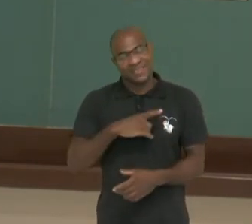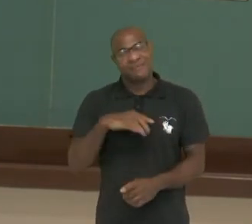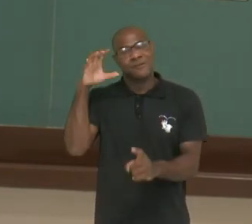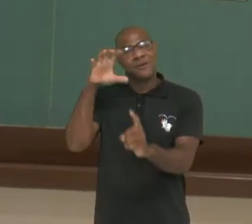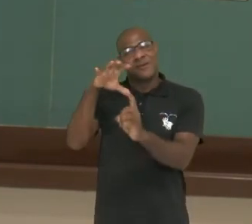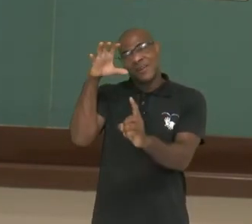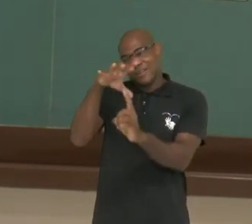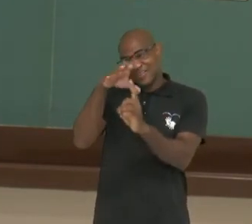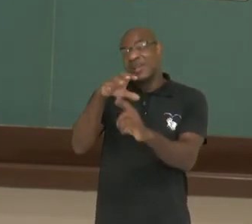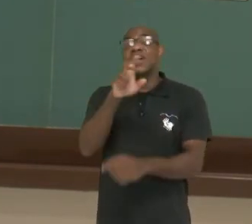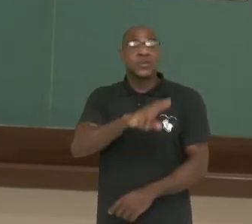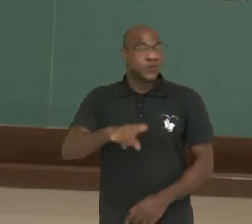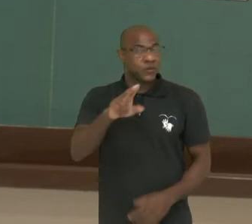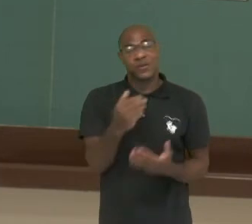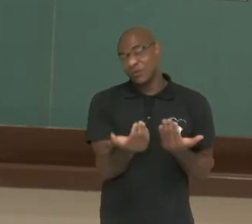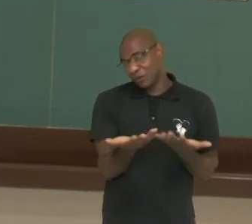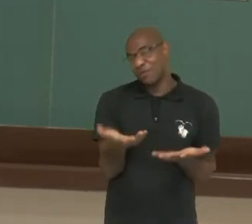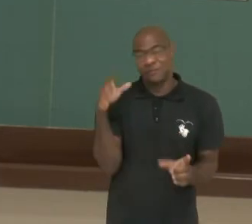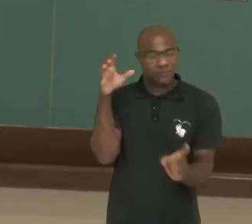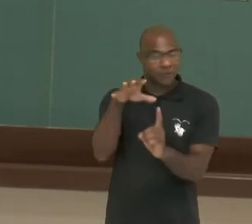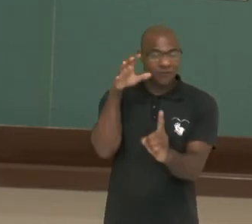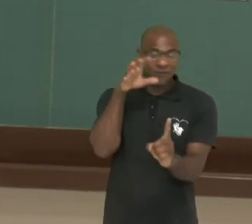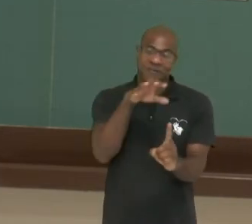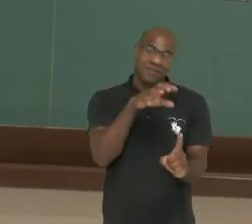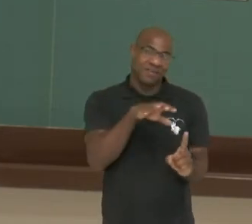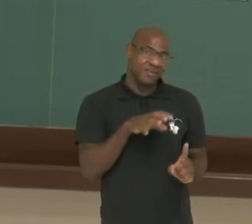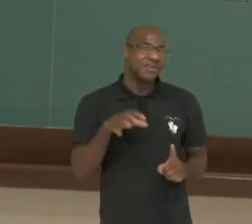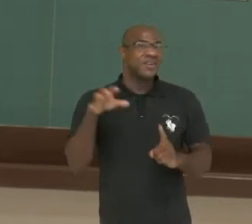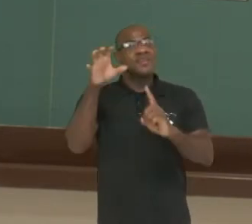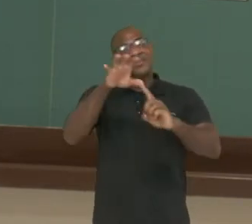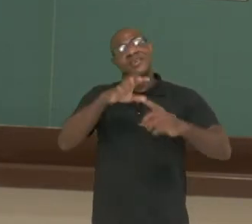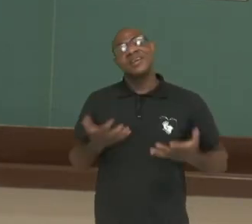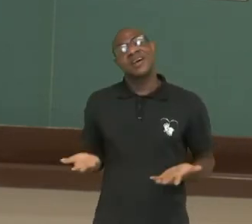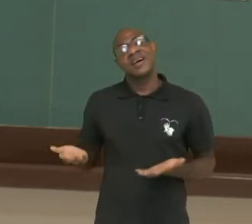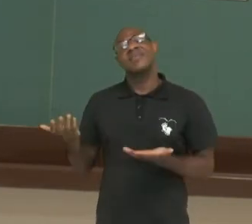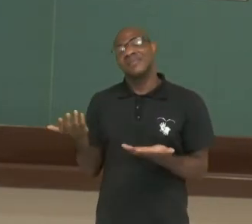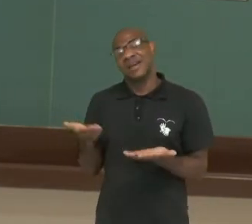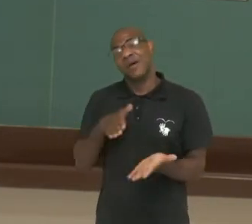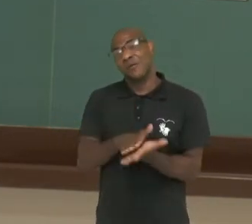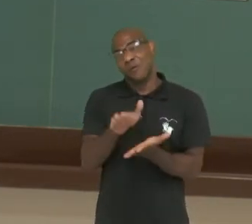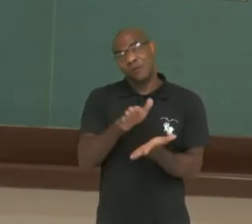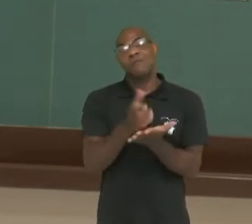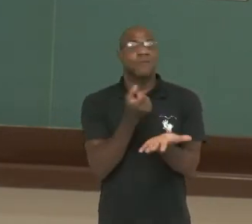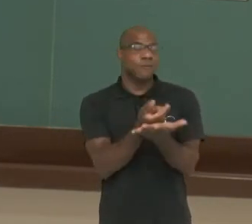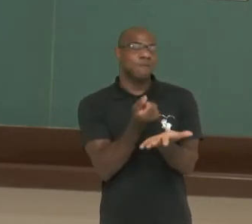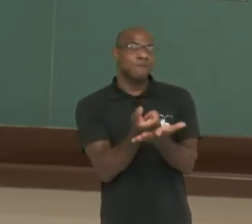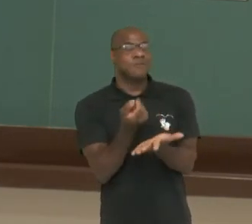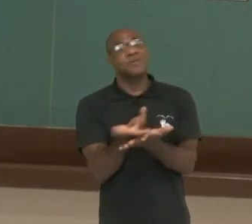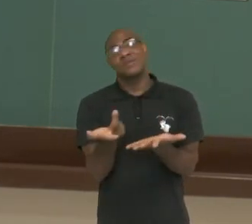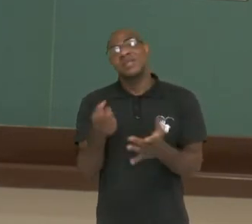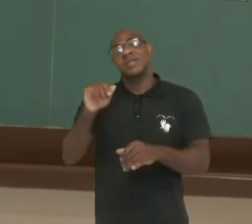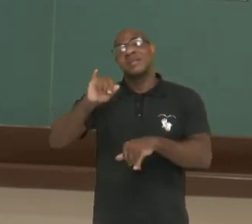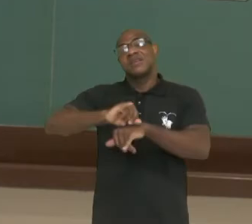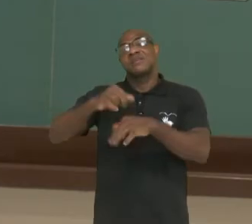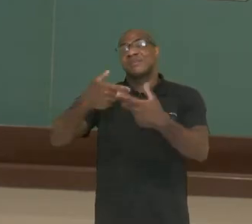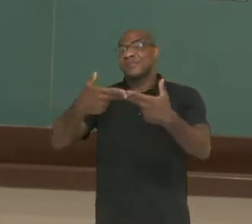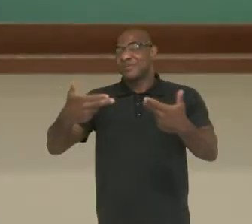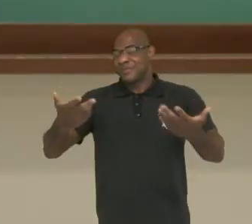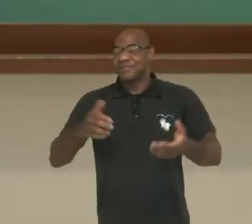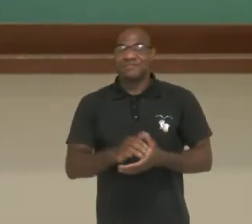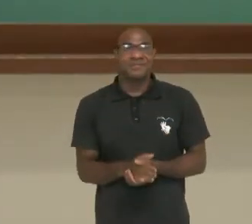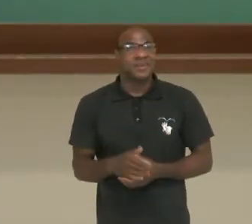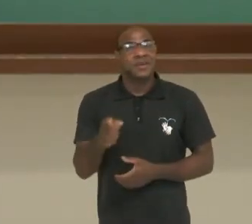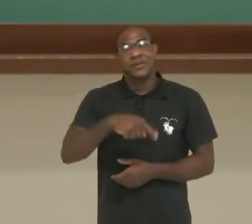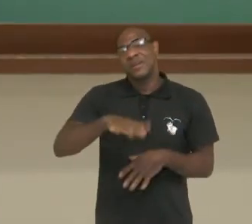uma forma ou de outra influenciando, né, os jovens ao consumismo de determinados produtos, né? Vocês já